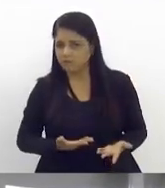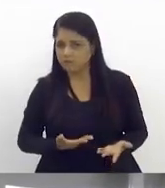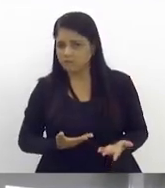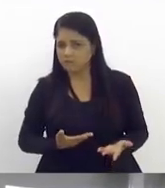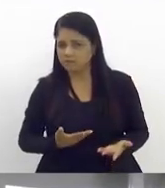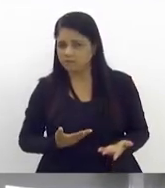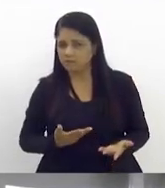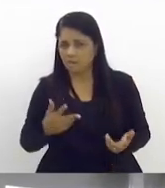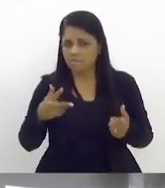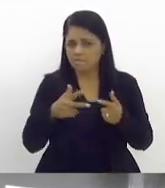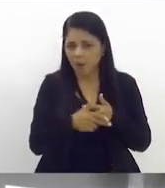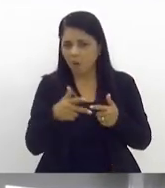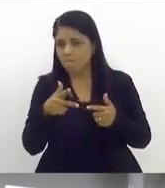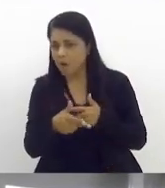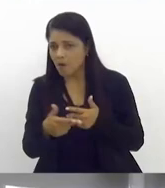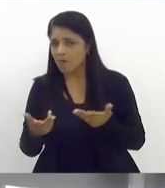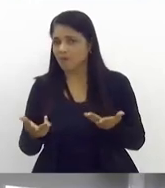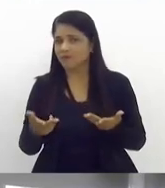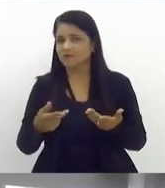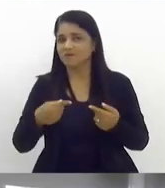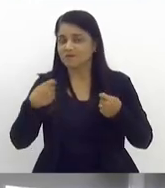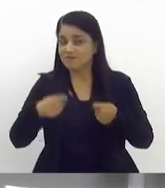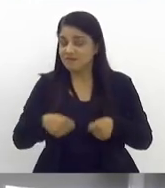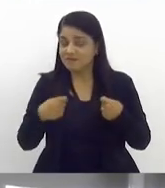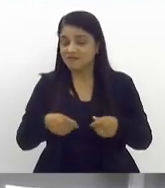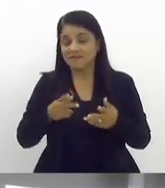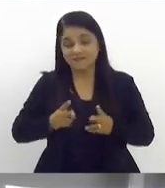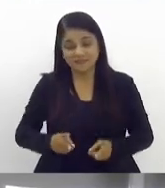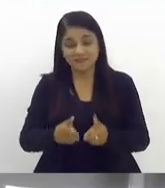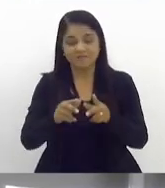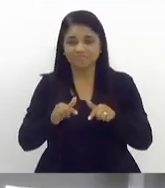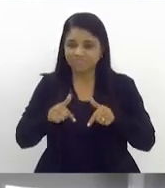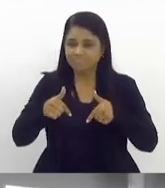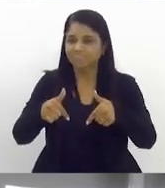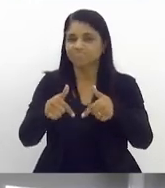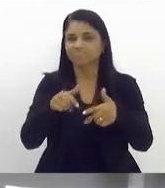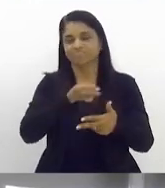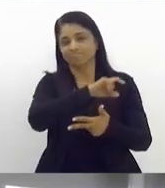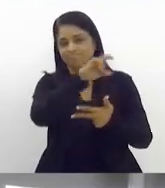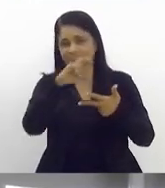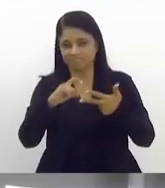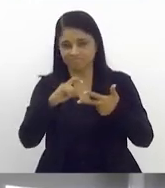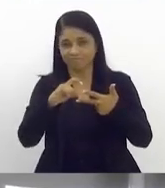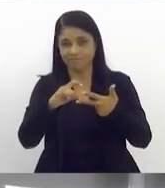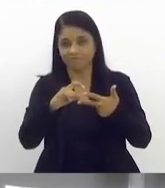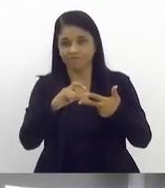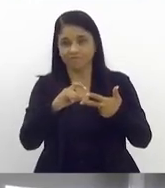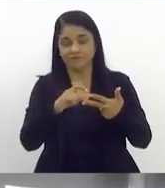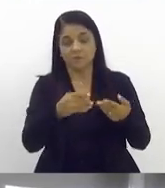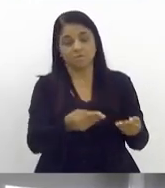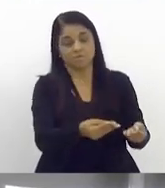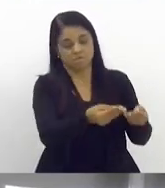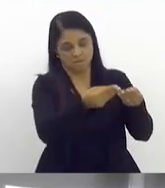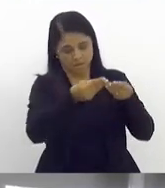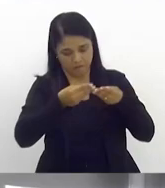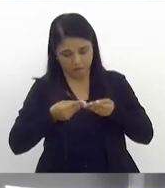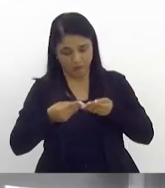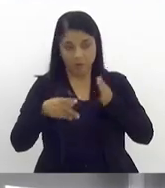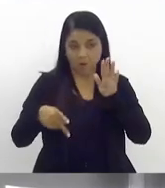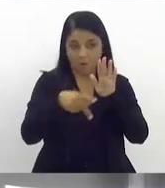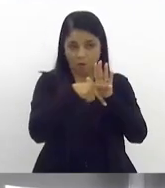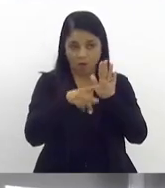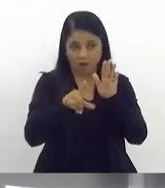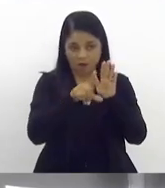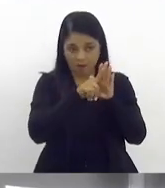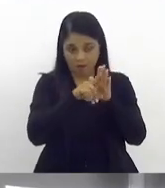eu acho que tem que ser sempre iniciativa do Poder Executivo mandar para a Casa Legislativa, através de um projeto de lei,